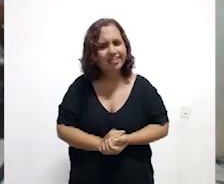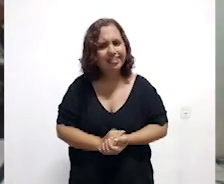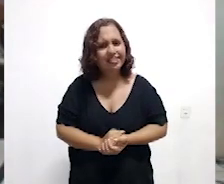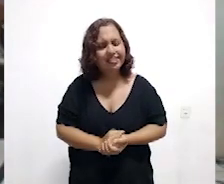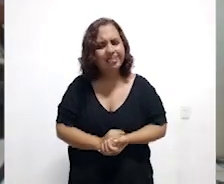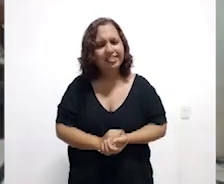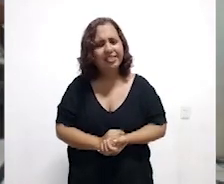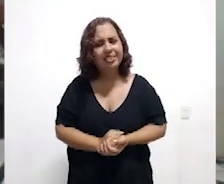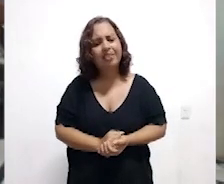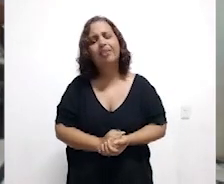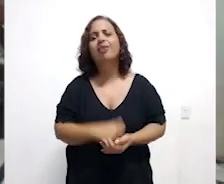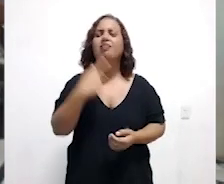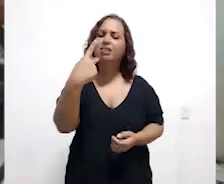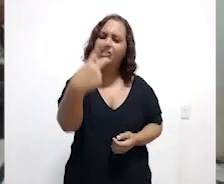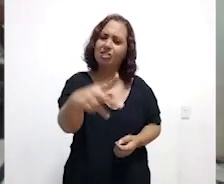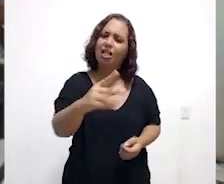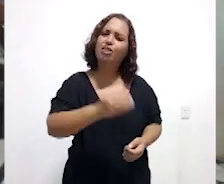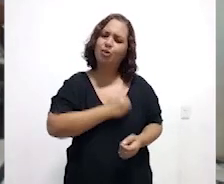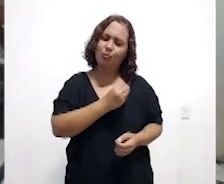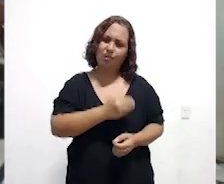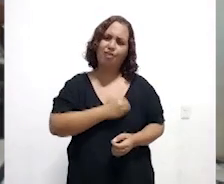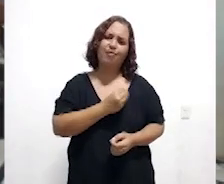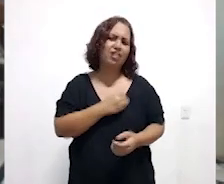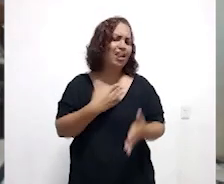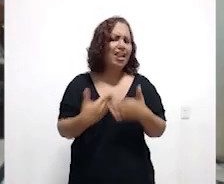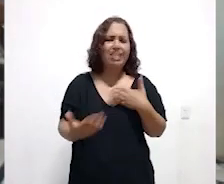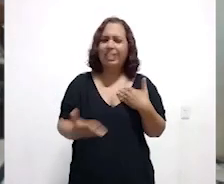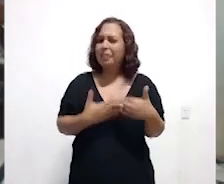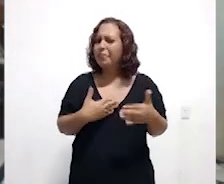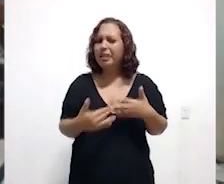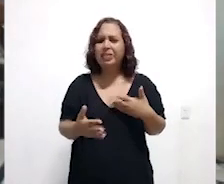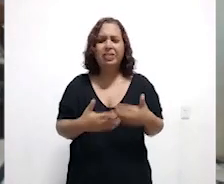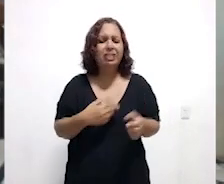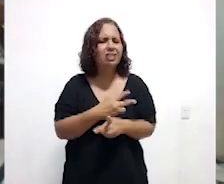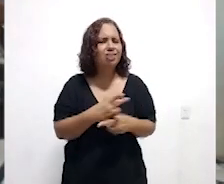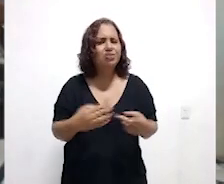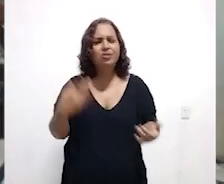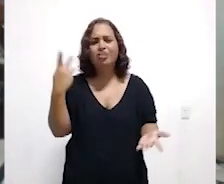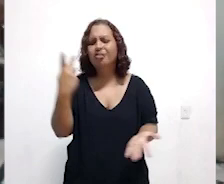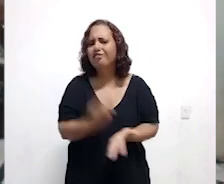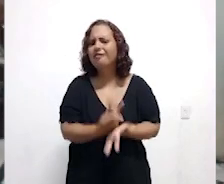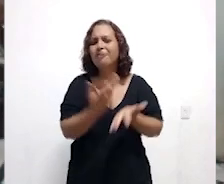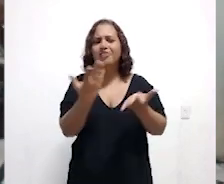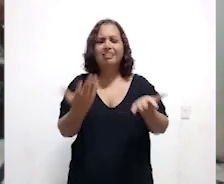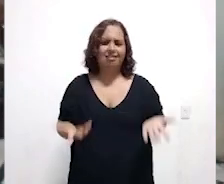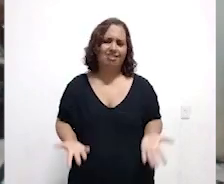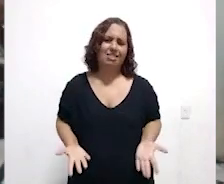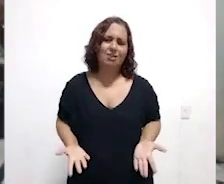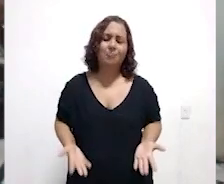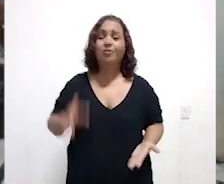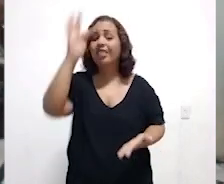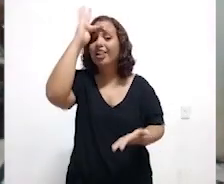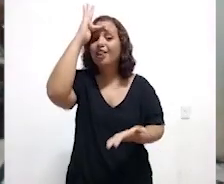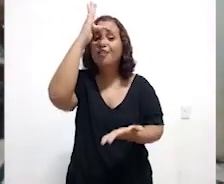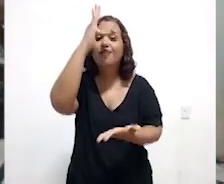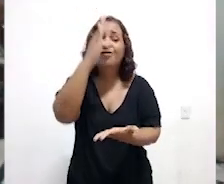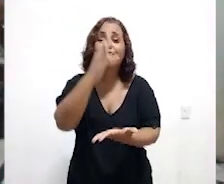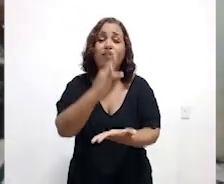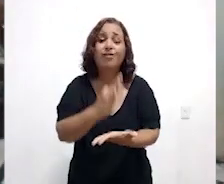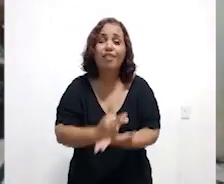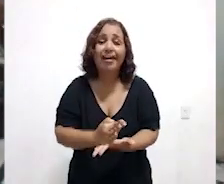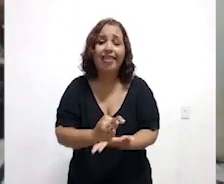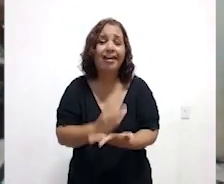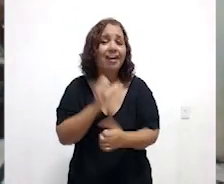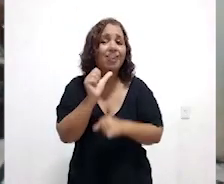na tua vida, independente das circunstâncias. Fé para